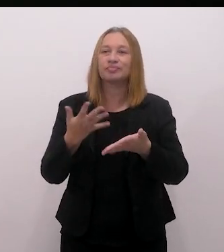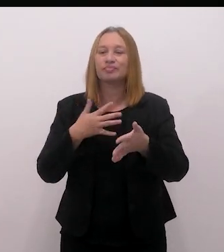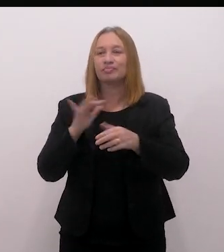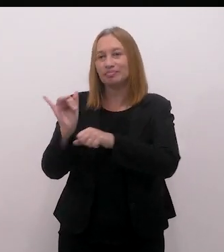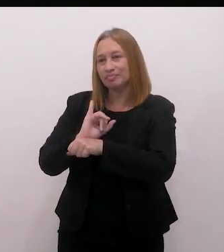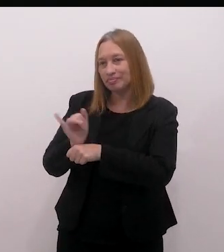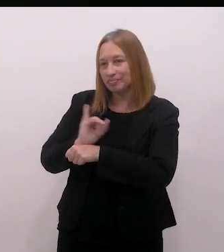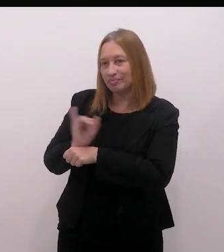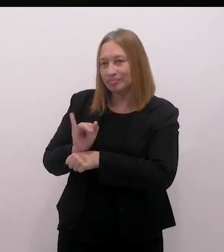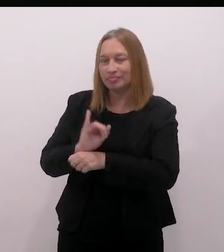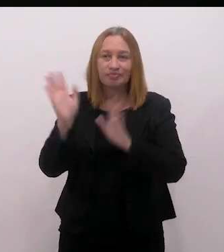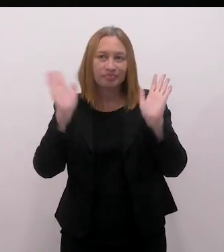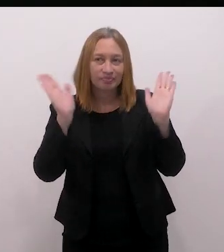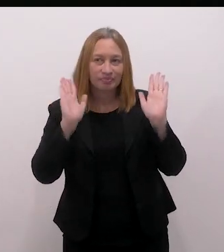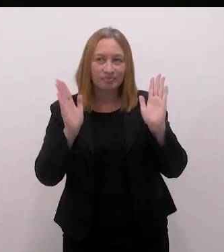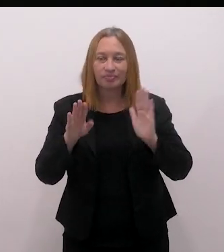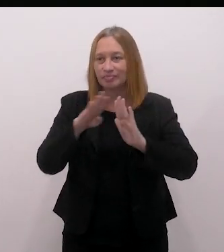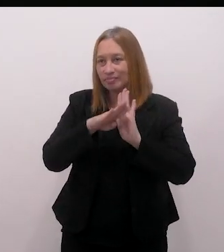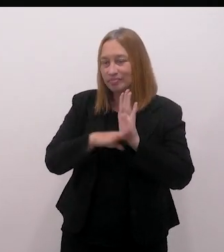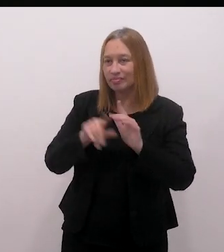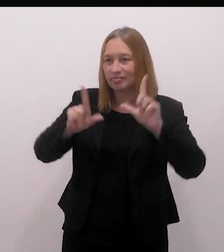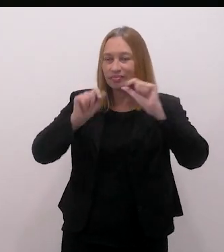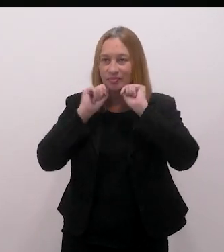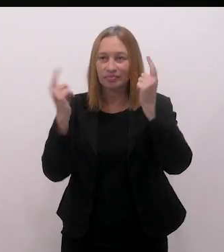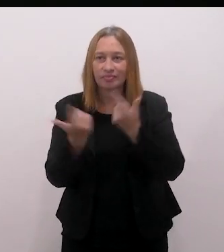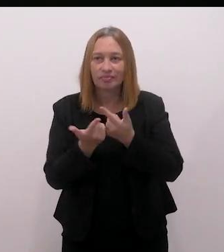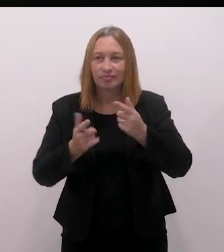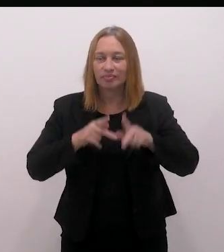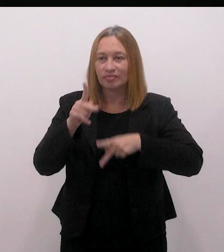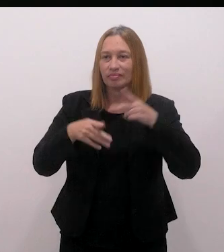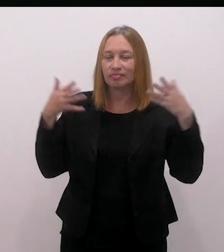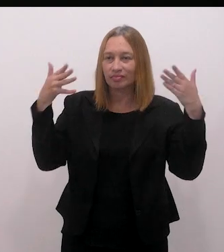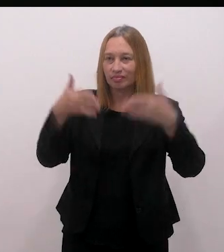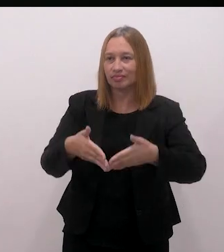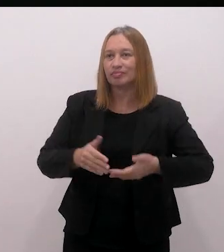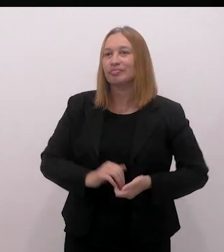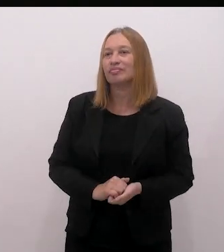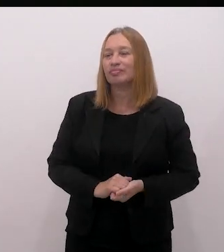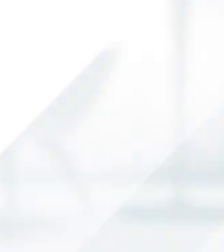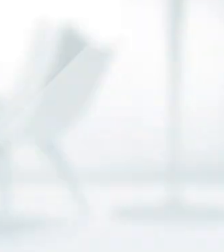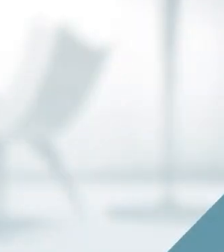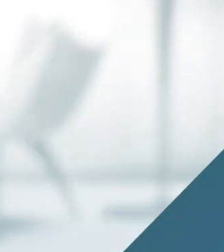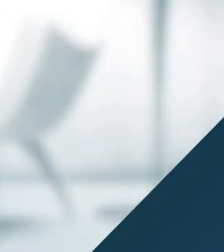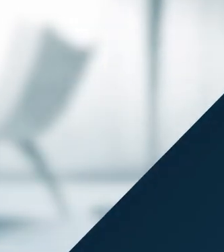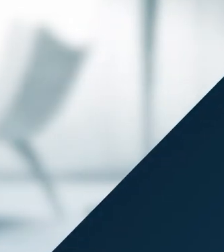é só acessar a gente no YouTube. Até o próximo programa, TV Alerj, o canal do povo.